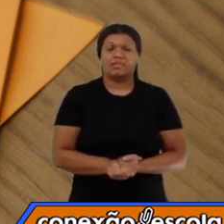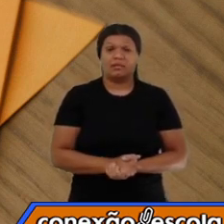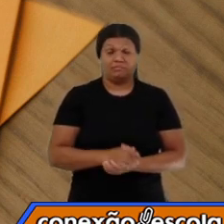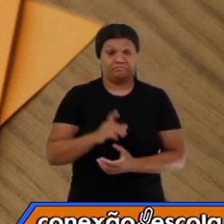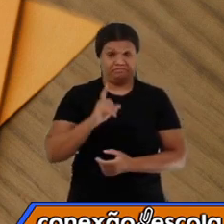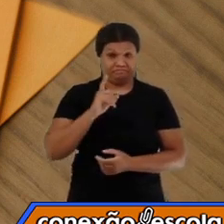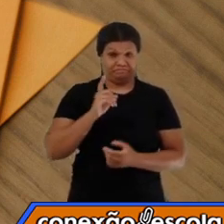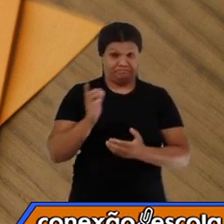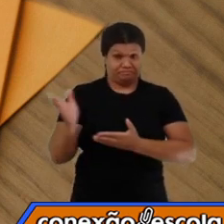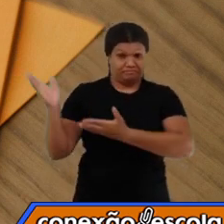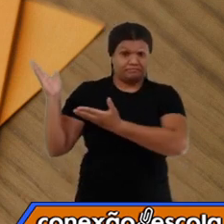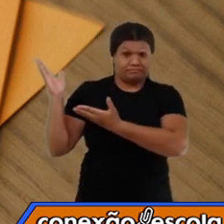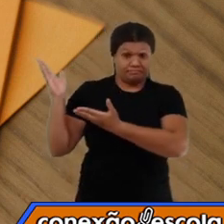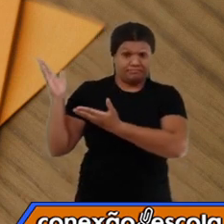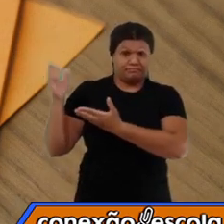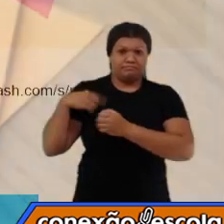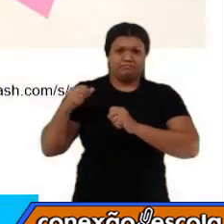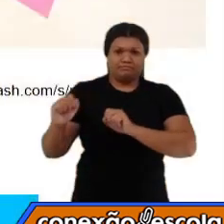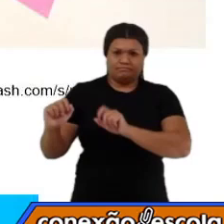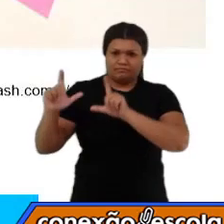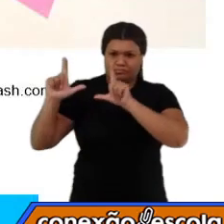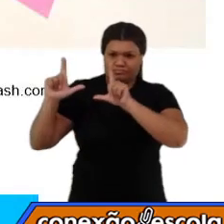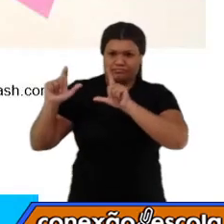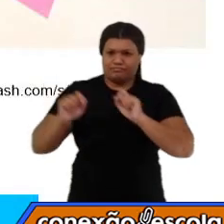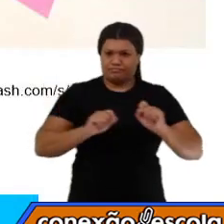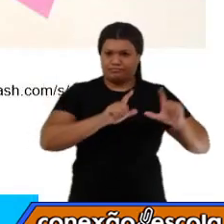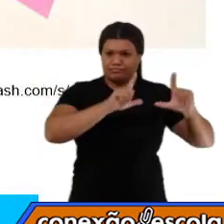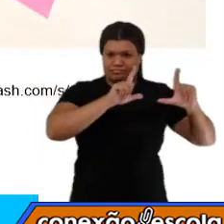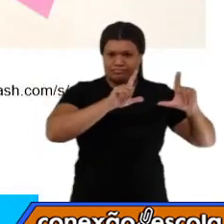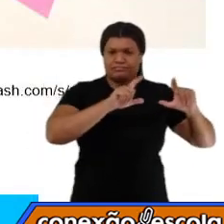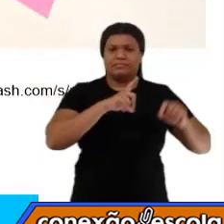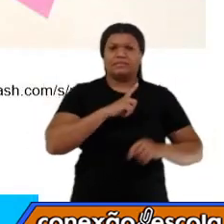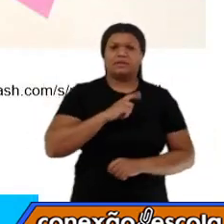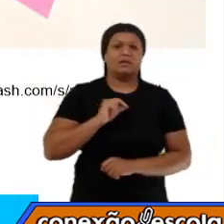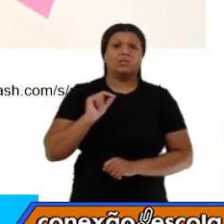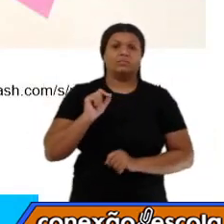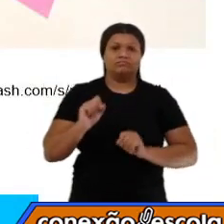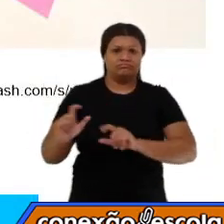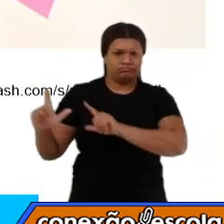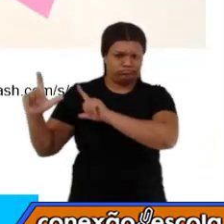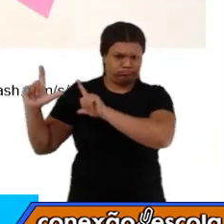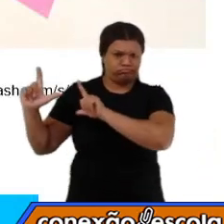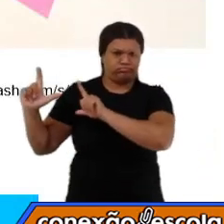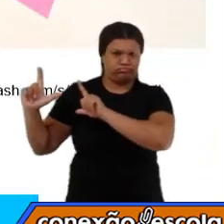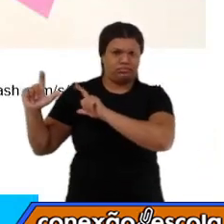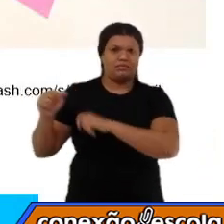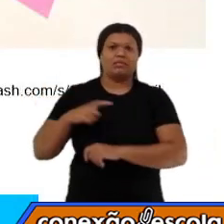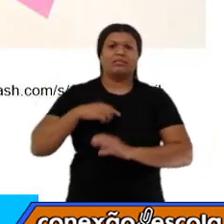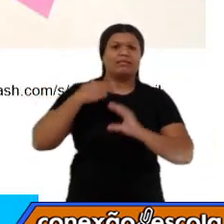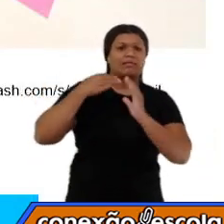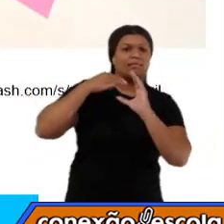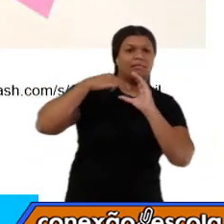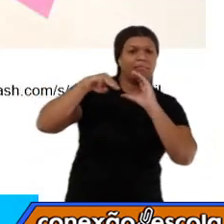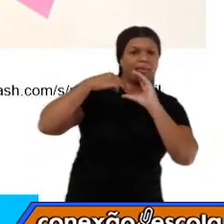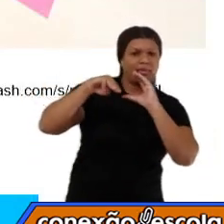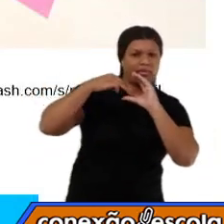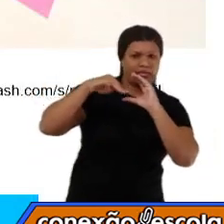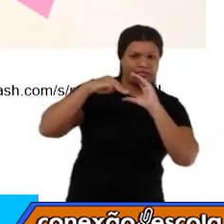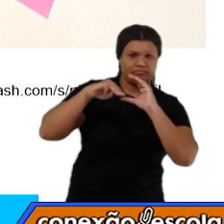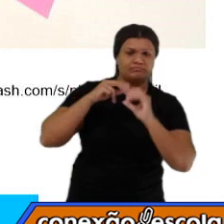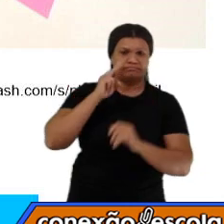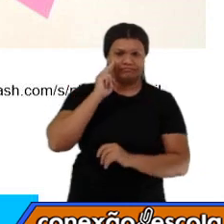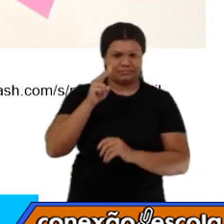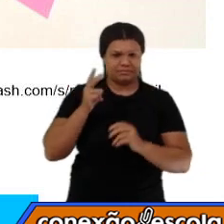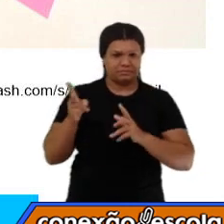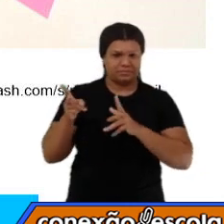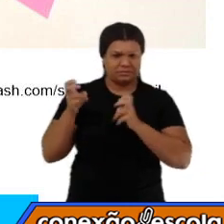Aqui eu tenho, de um lado, o gênero textual e-mail, como vocês podem ver, pela